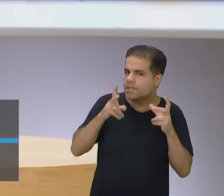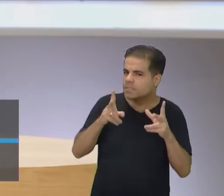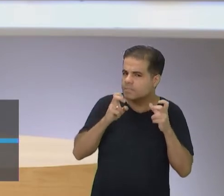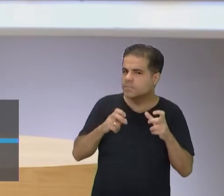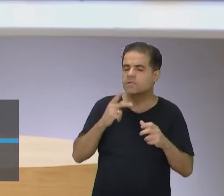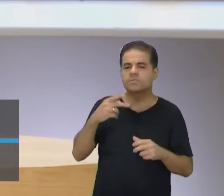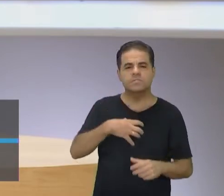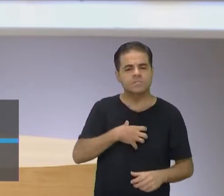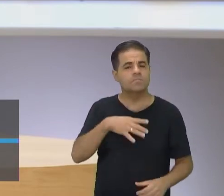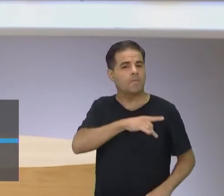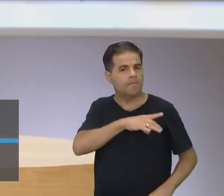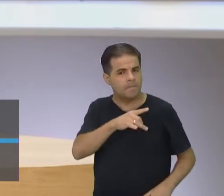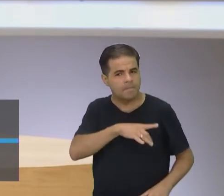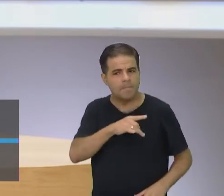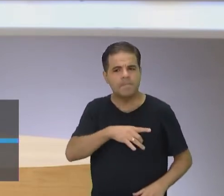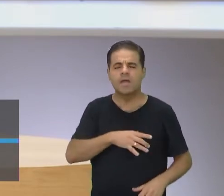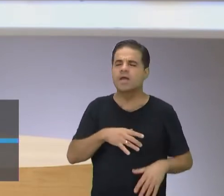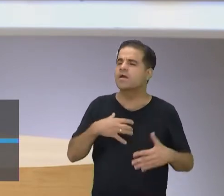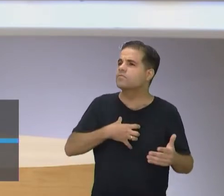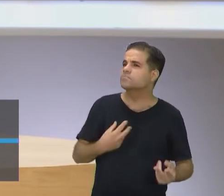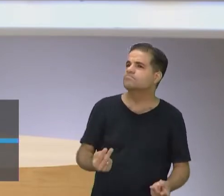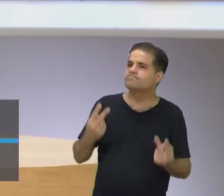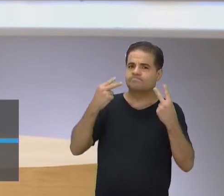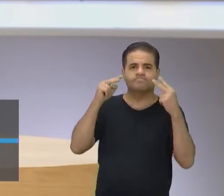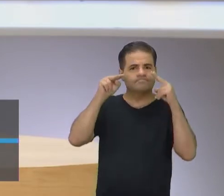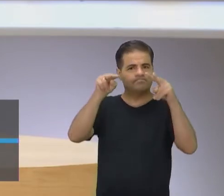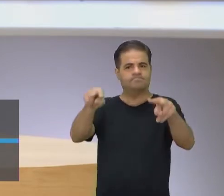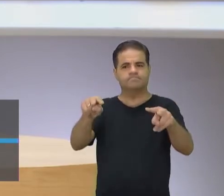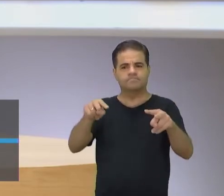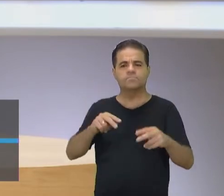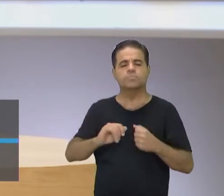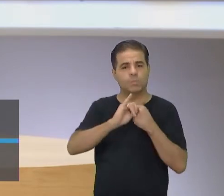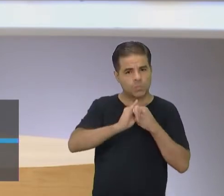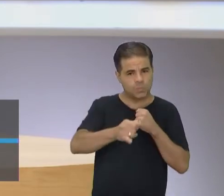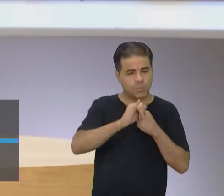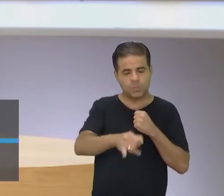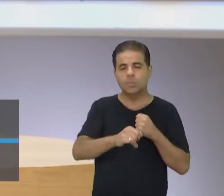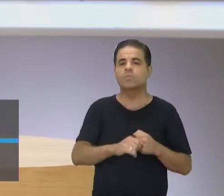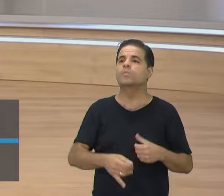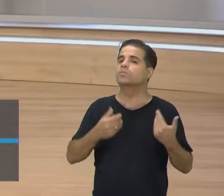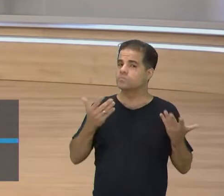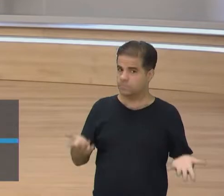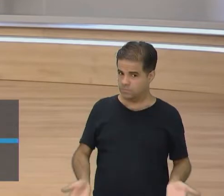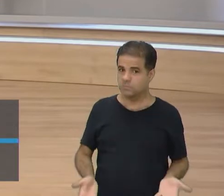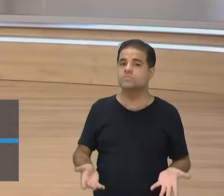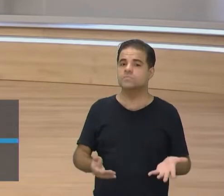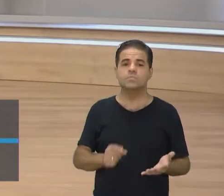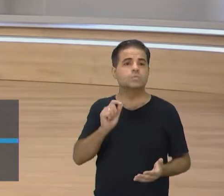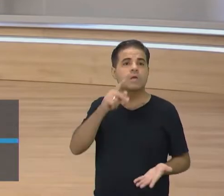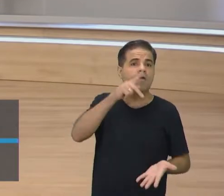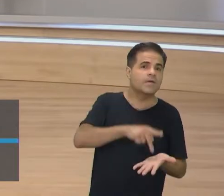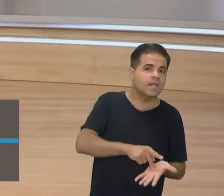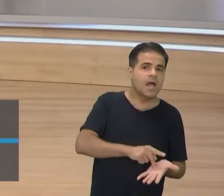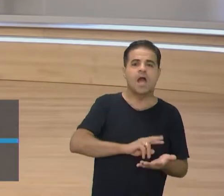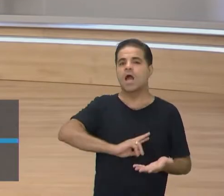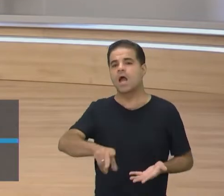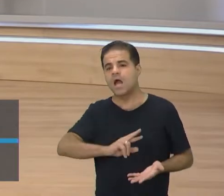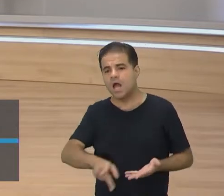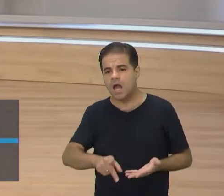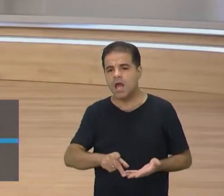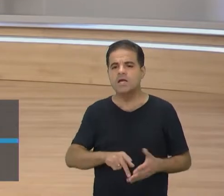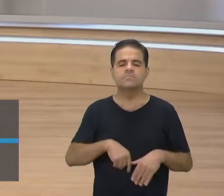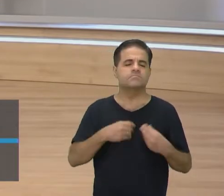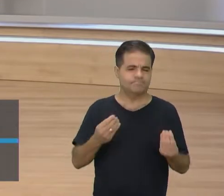seus medos, das suas reações. Você se enxerga muito em um conto fantástico, da vacilação entre o que é real, o que não é real. E